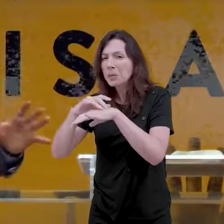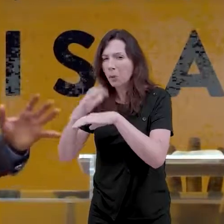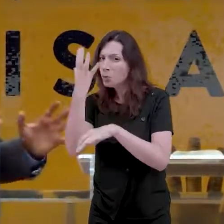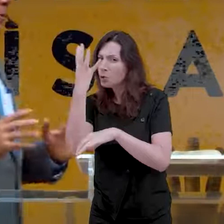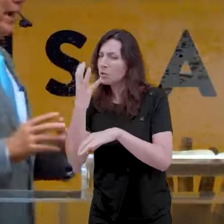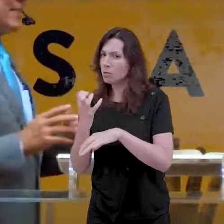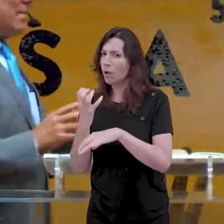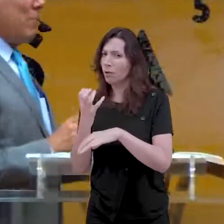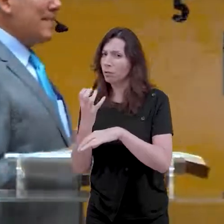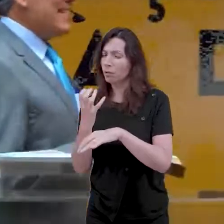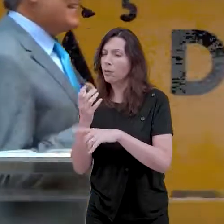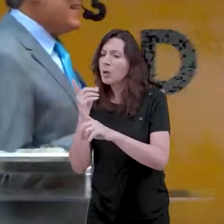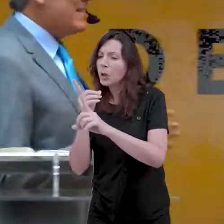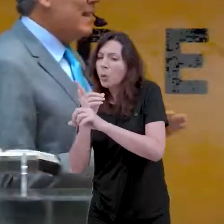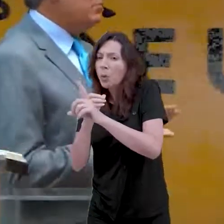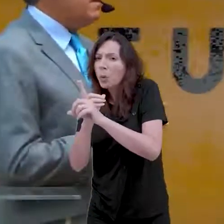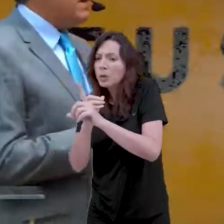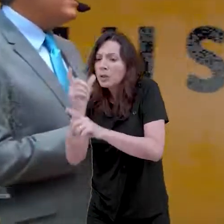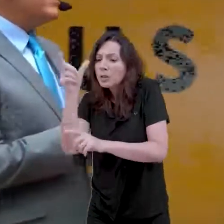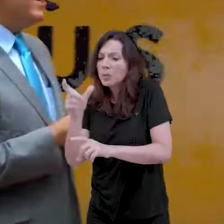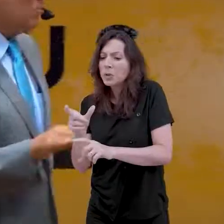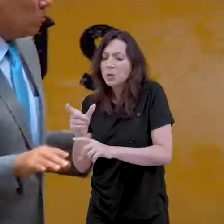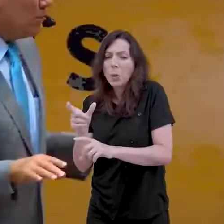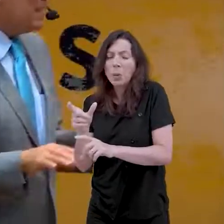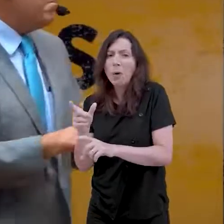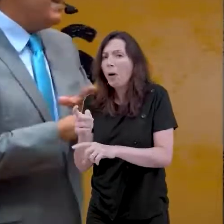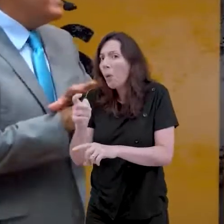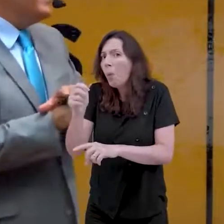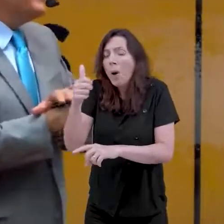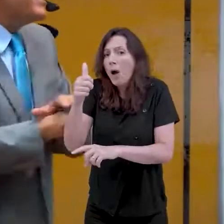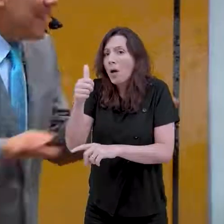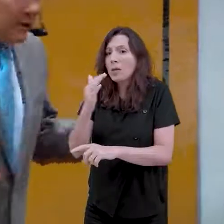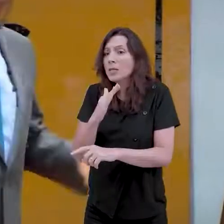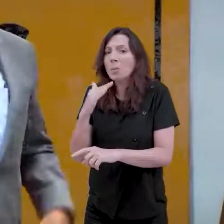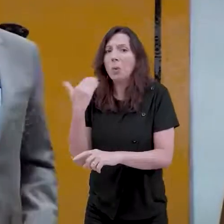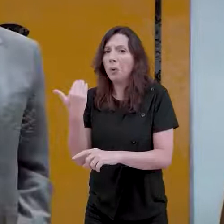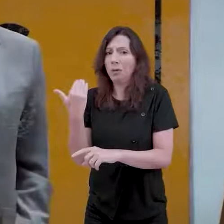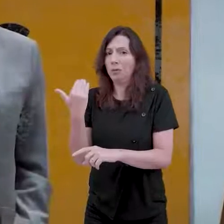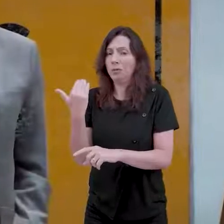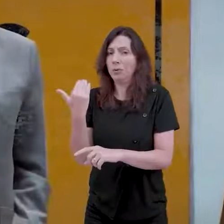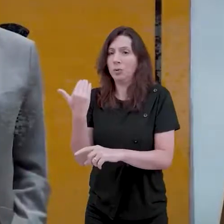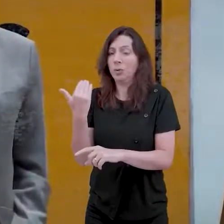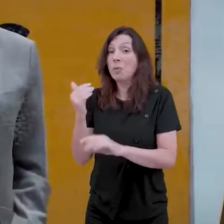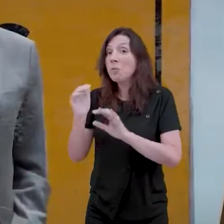Você encontra um irmão que recebeu uma sentença, não tem mais jeito, não tem mais jeito.